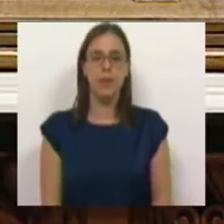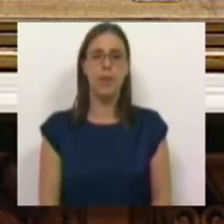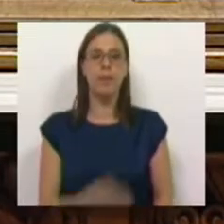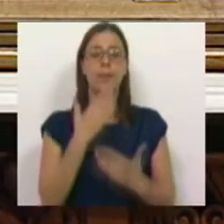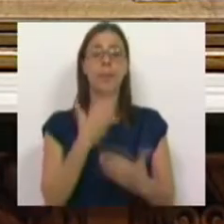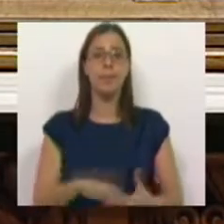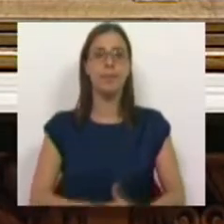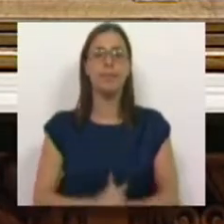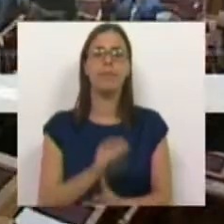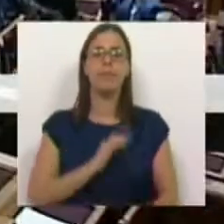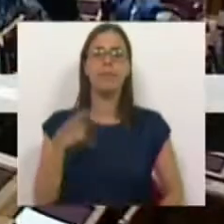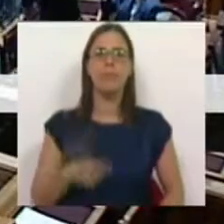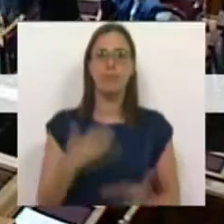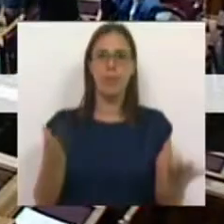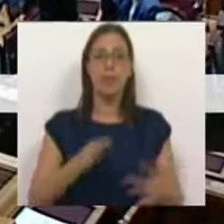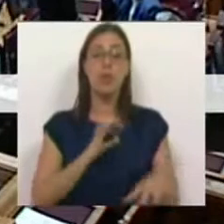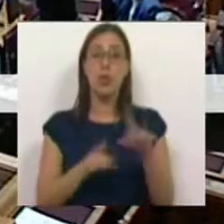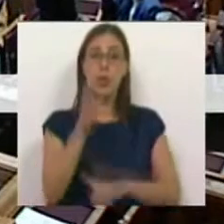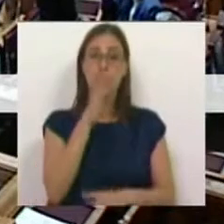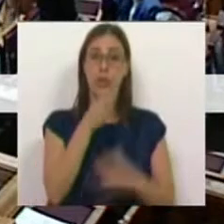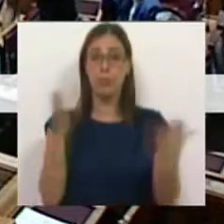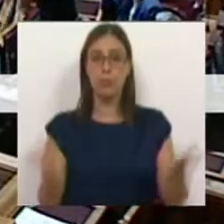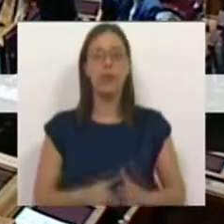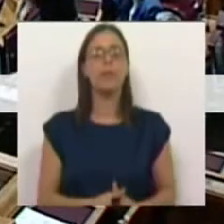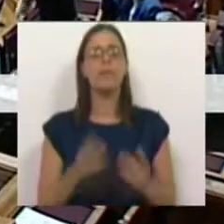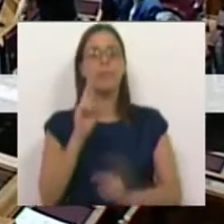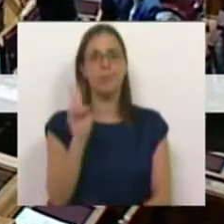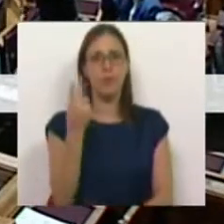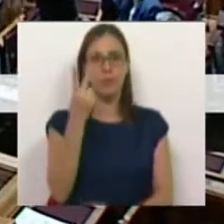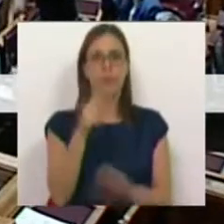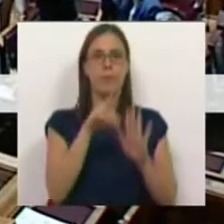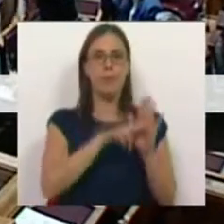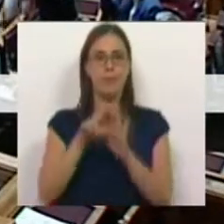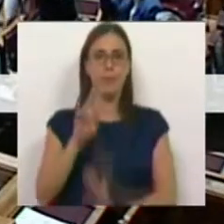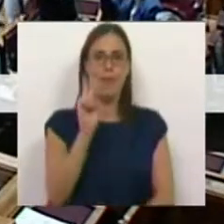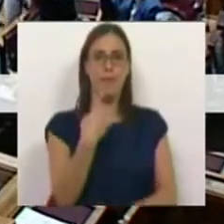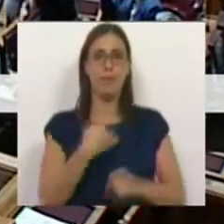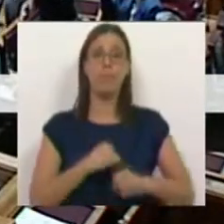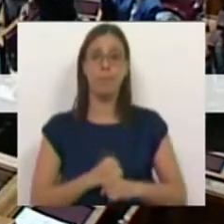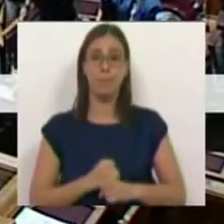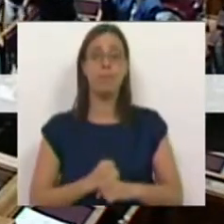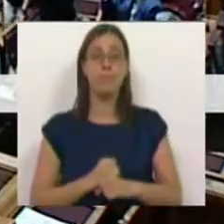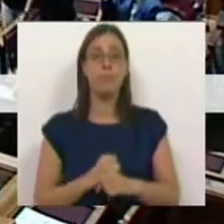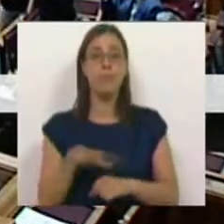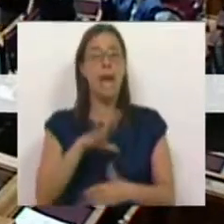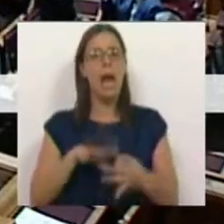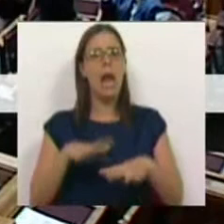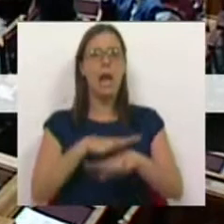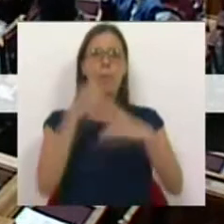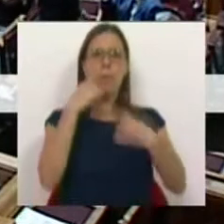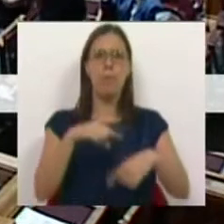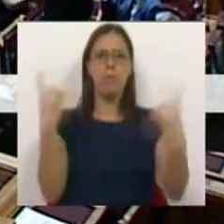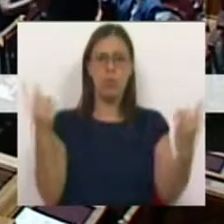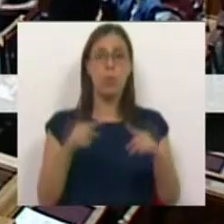Muito obrigado, senhor Presidente, senhoras e senhores deputados. Há dois regimes de trabalho no perímetro da administração